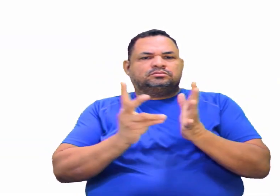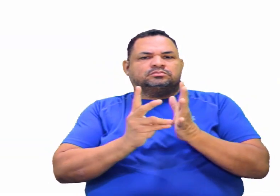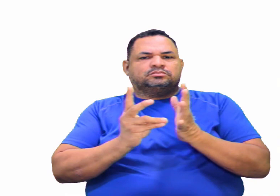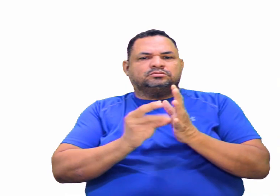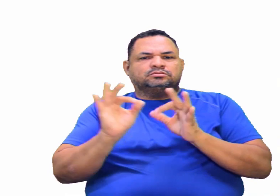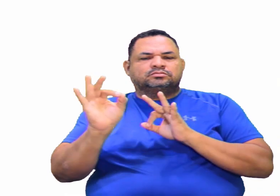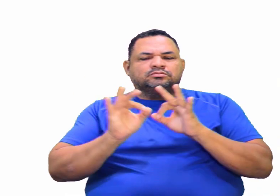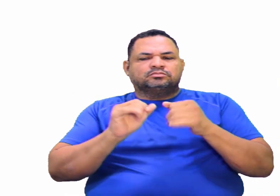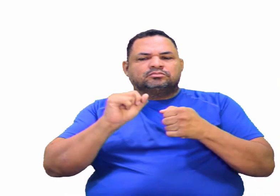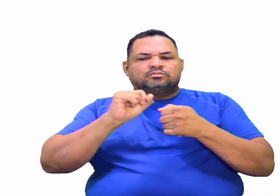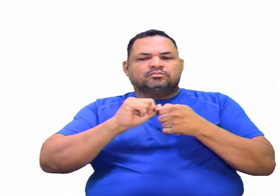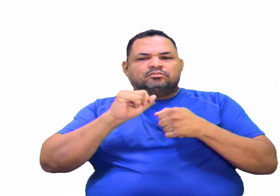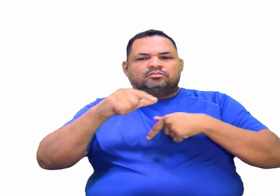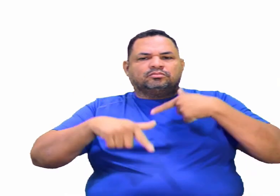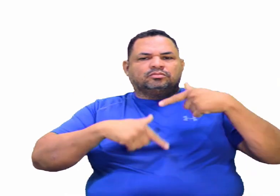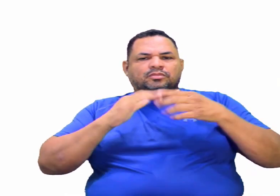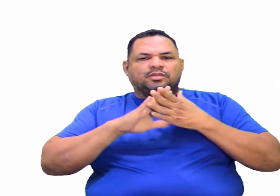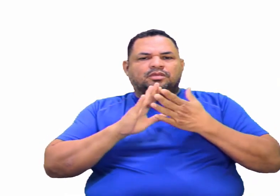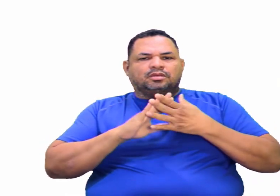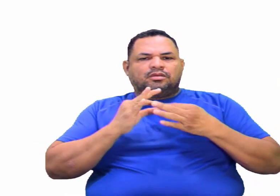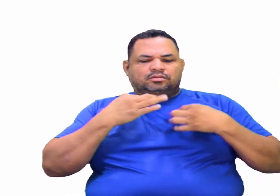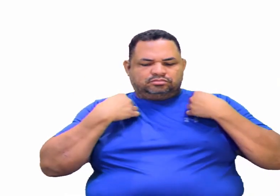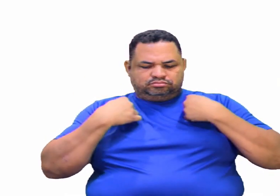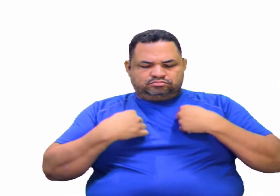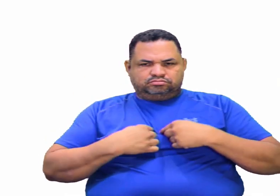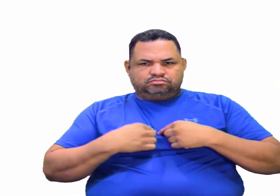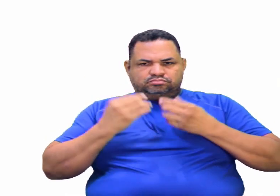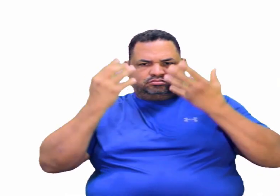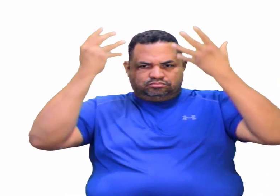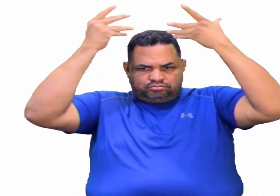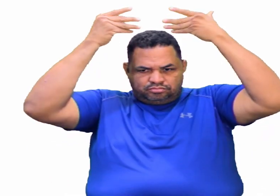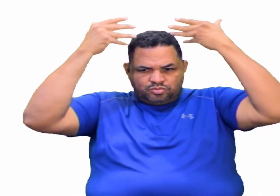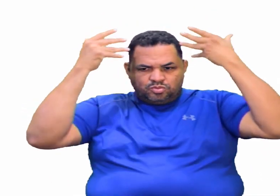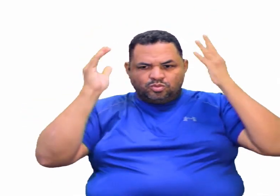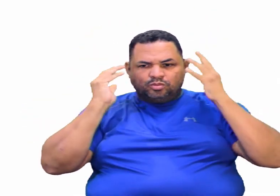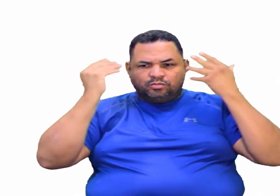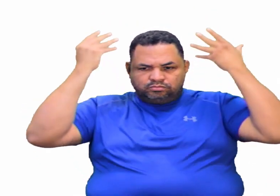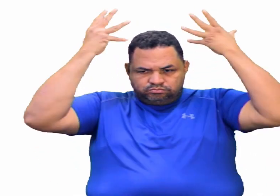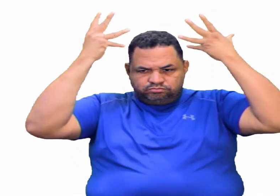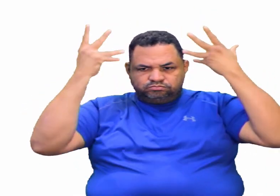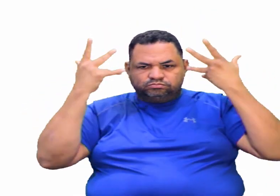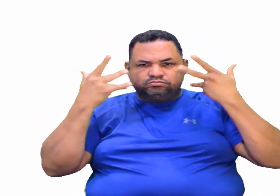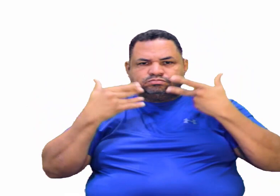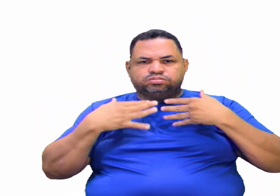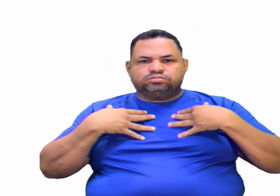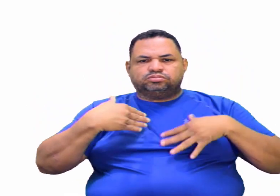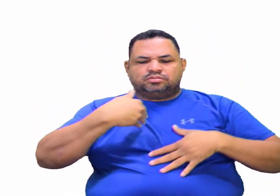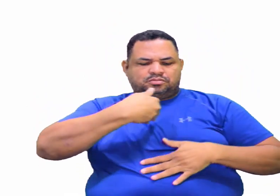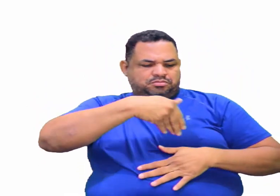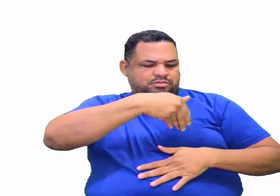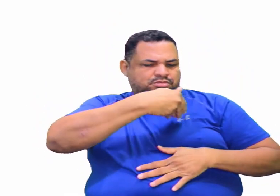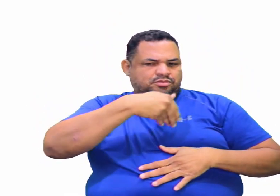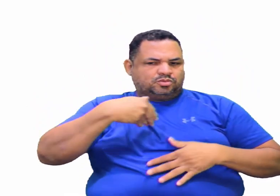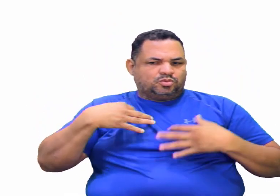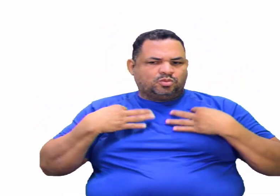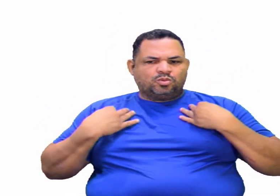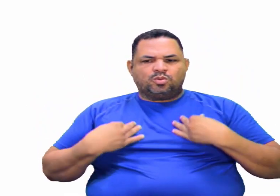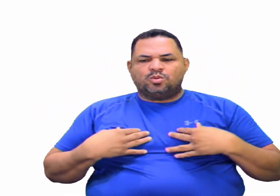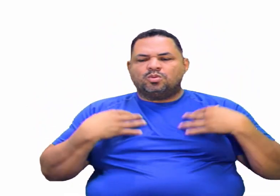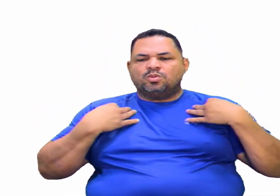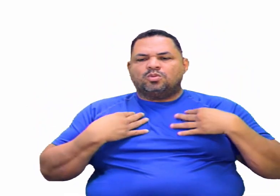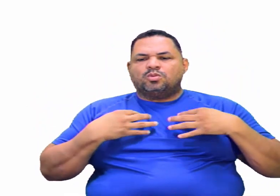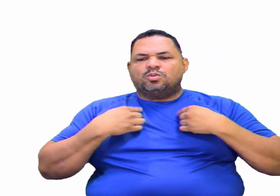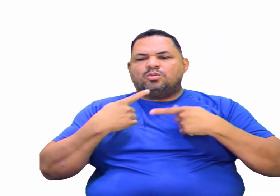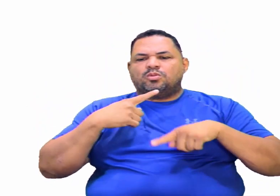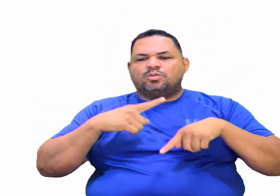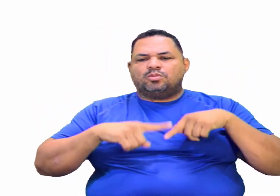cria adornos de plumas e enfeitam os corpos, né, com pintura